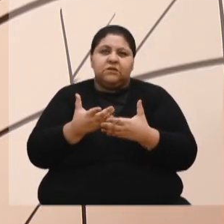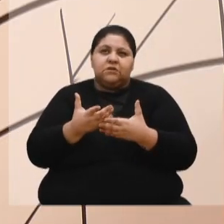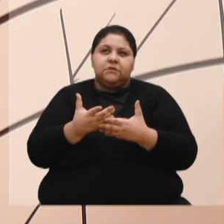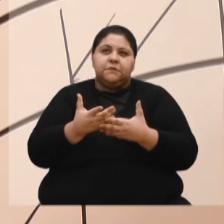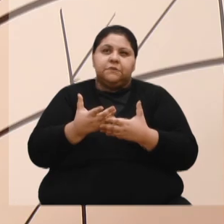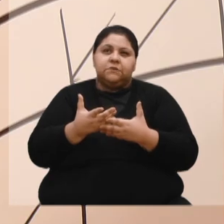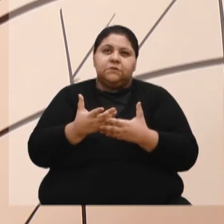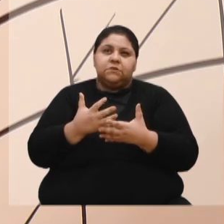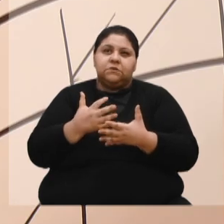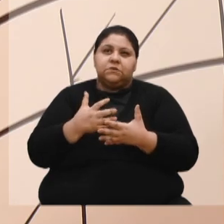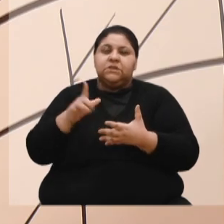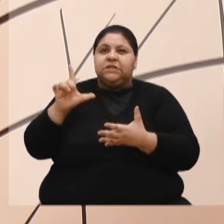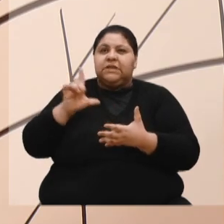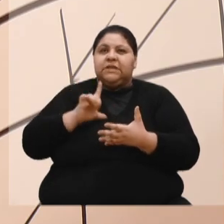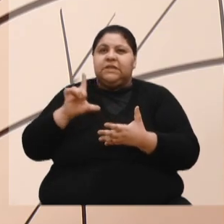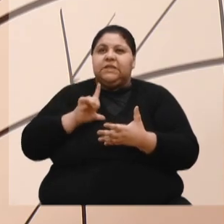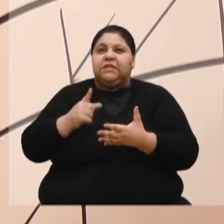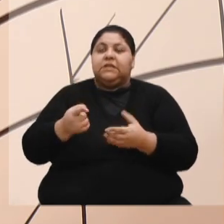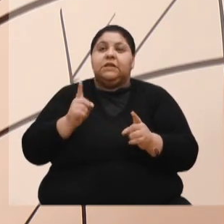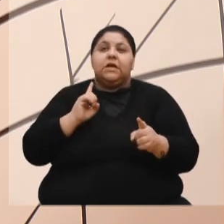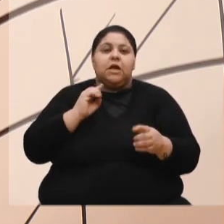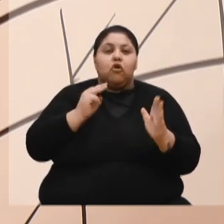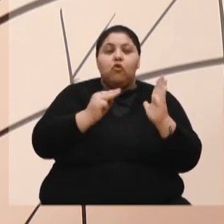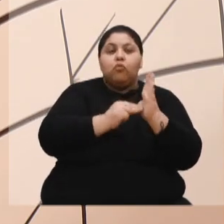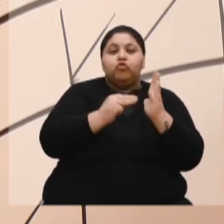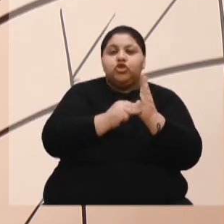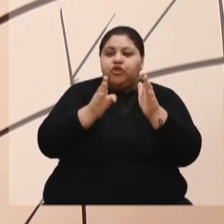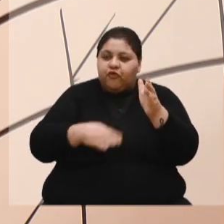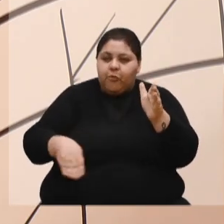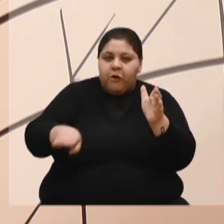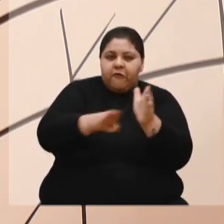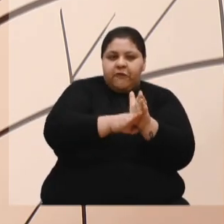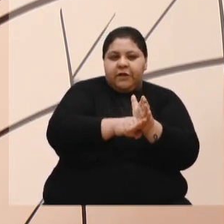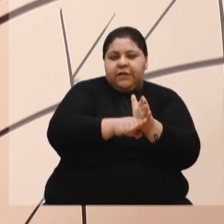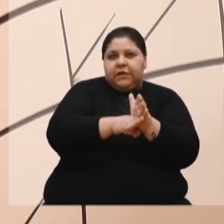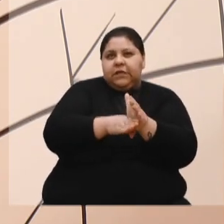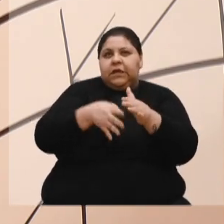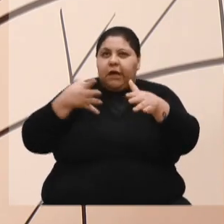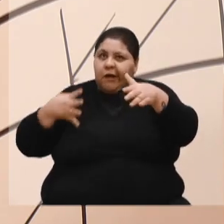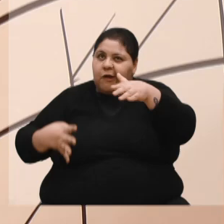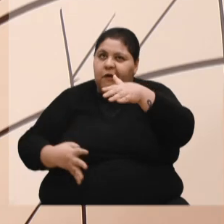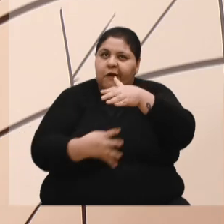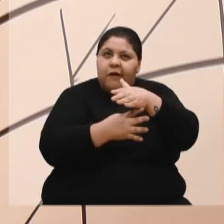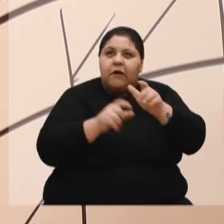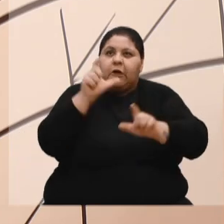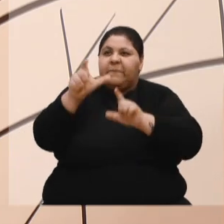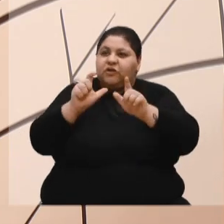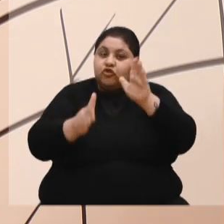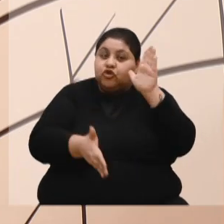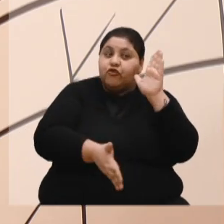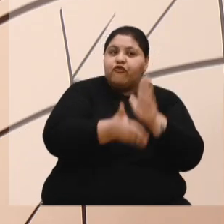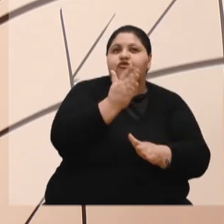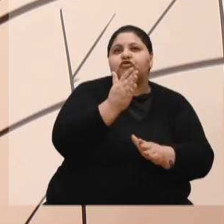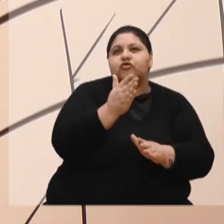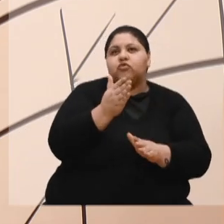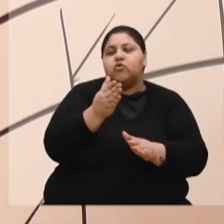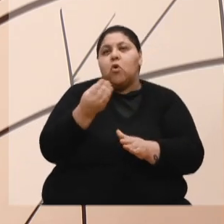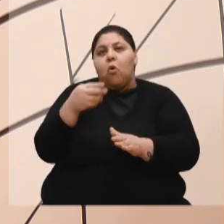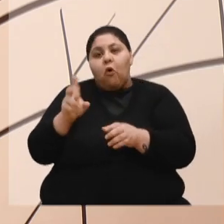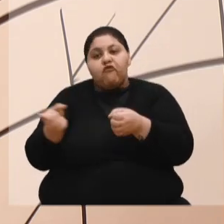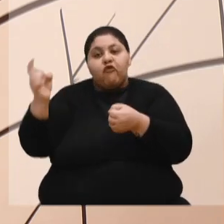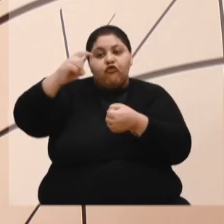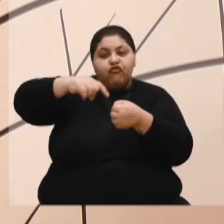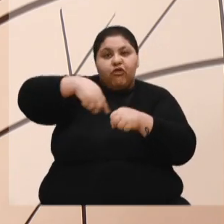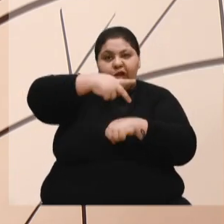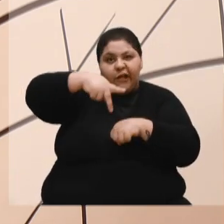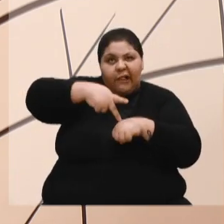todos nós. E seja a imigração, pessoas que são refugiadas ou repatriadas,